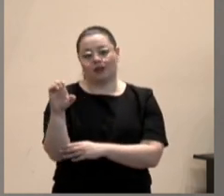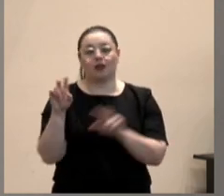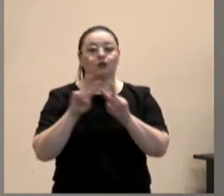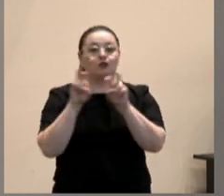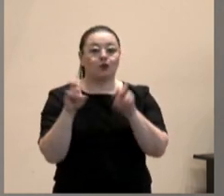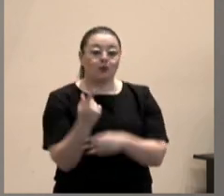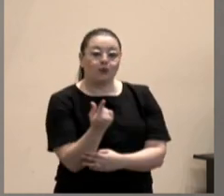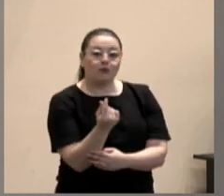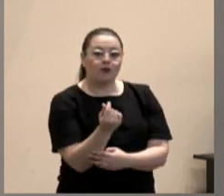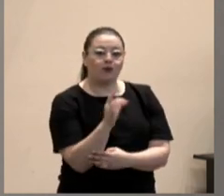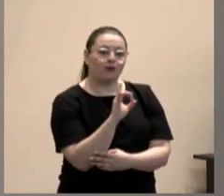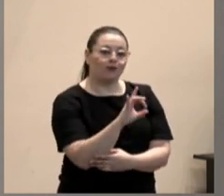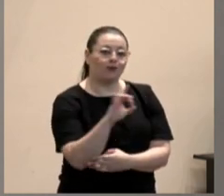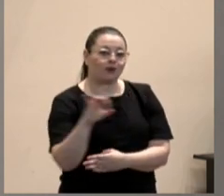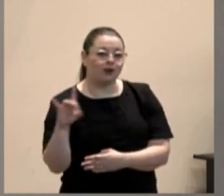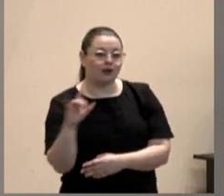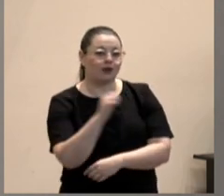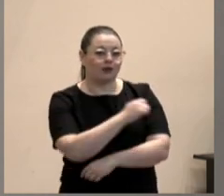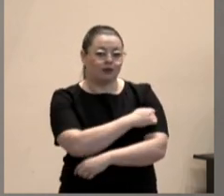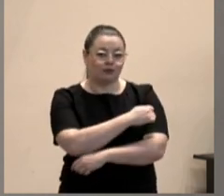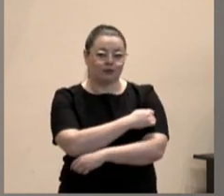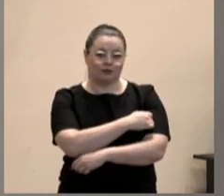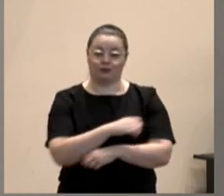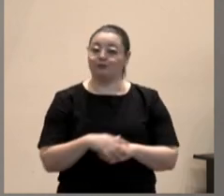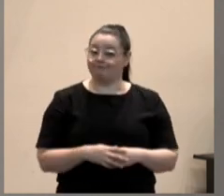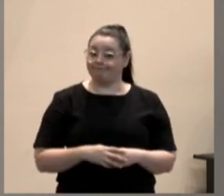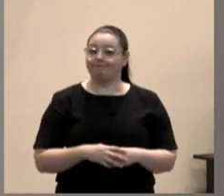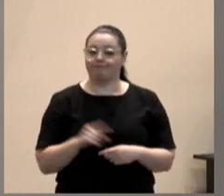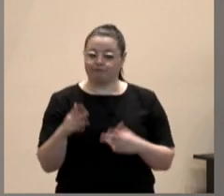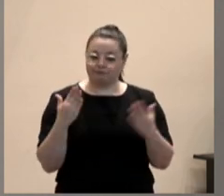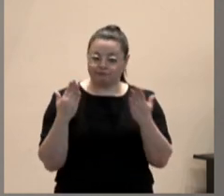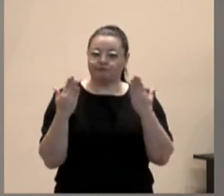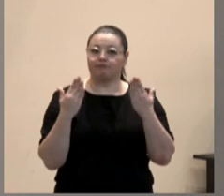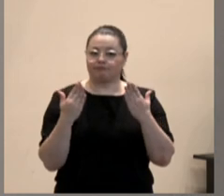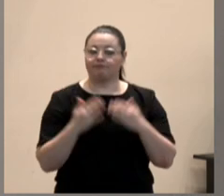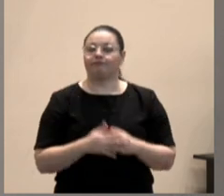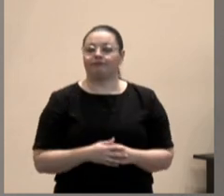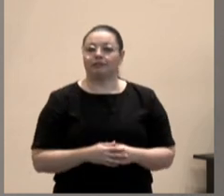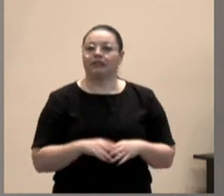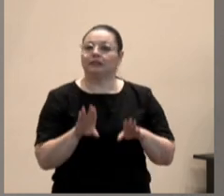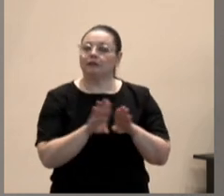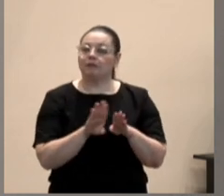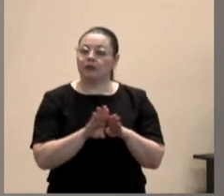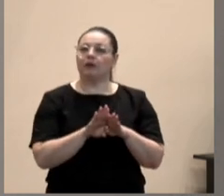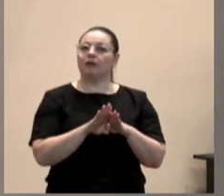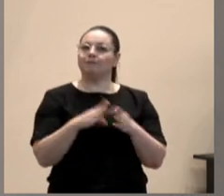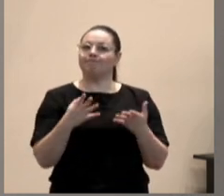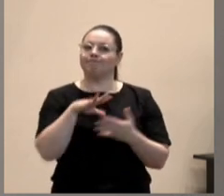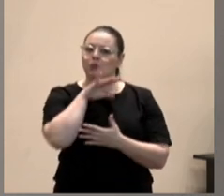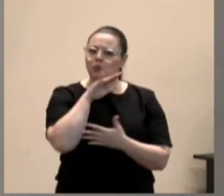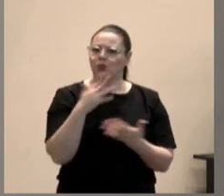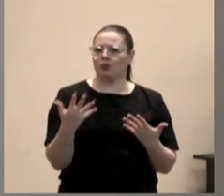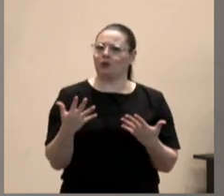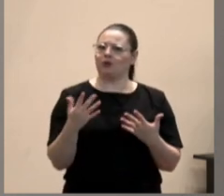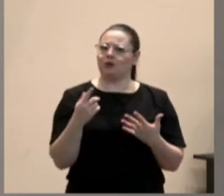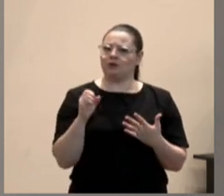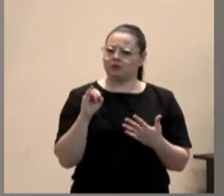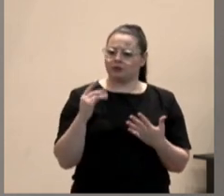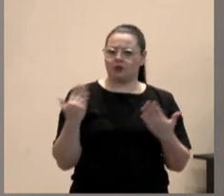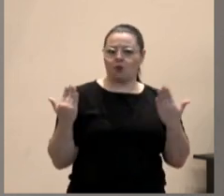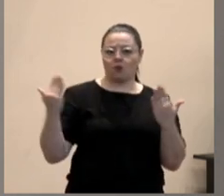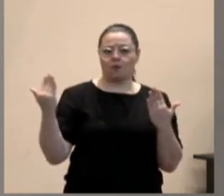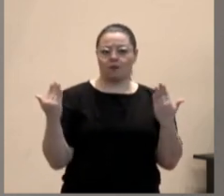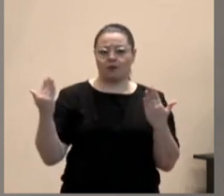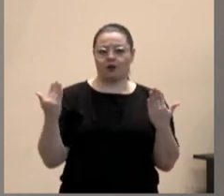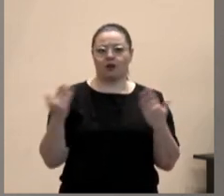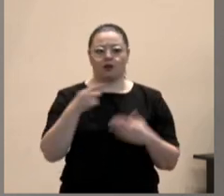gente vai ter a ideia perfeita de distância que nós estamos. E a crueldade que é comparar a gente com os países